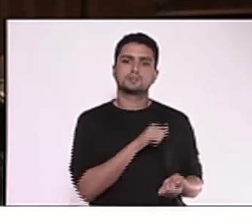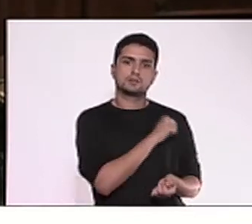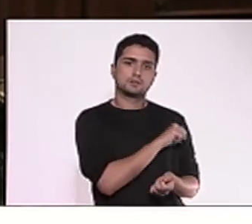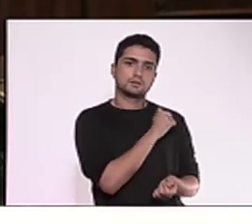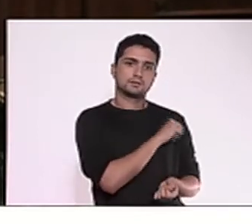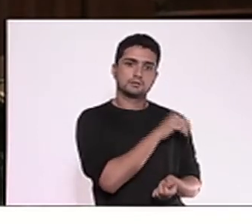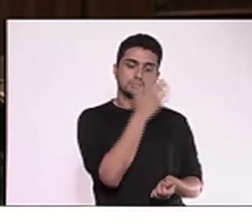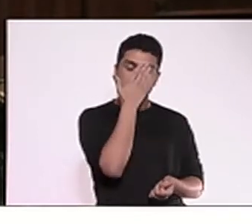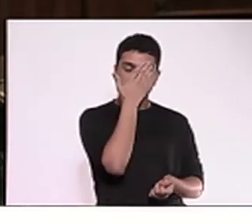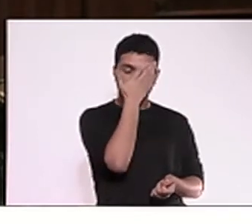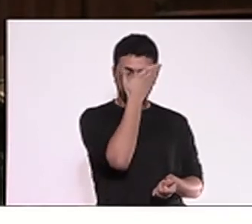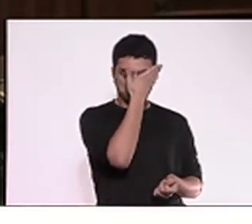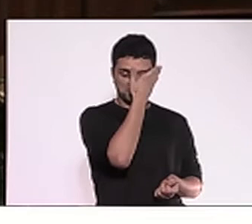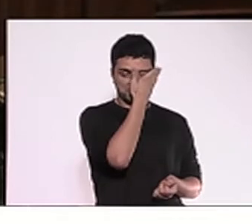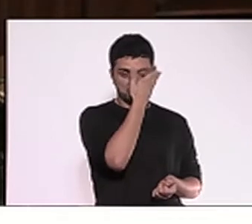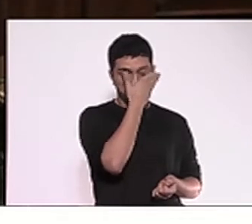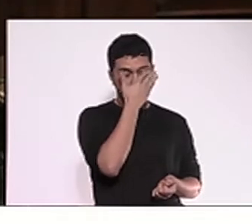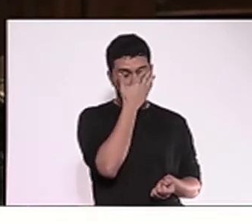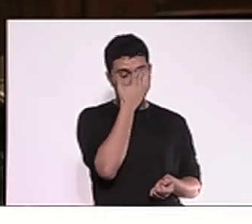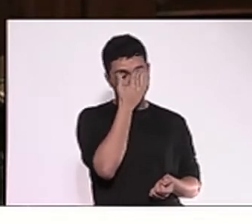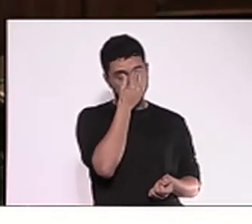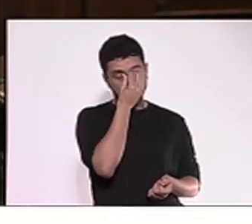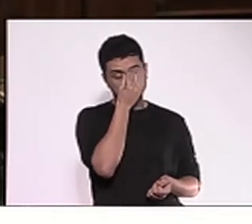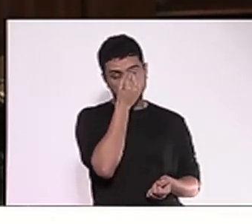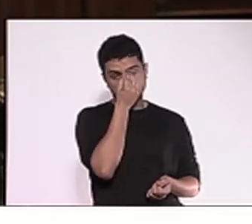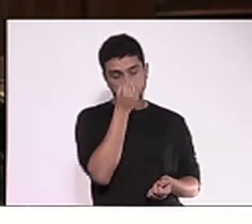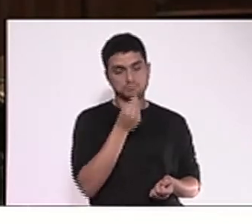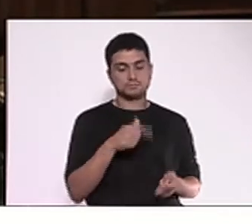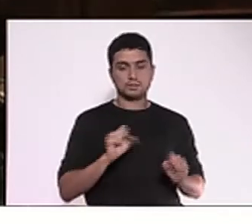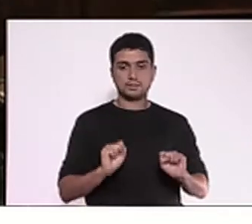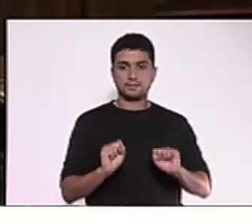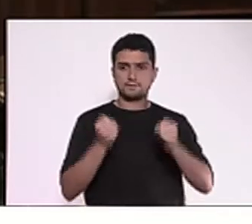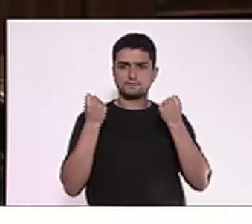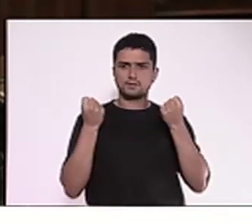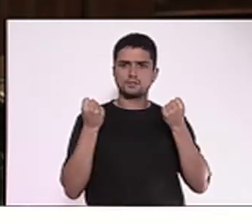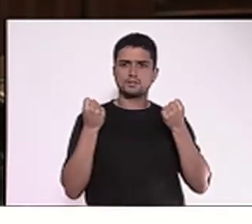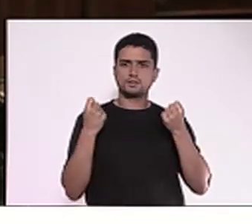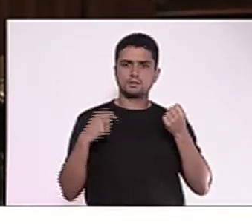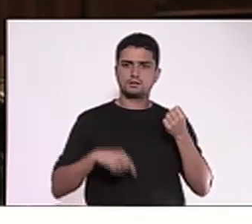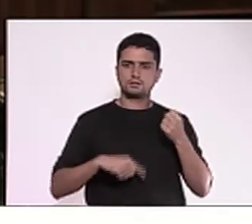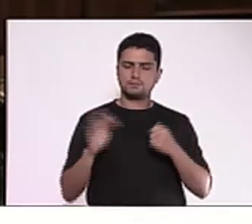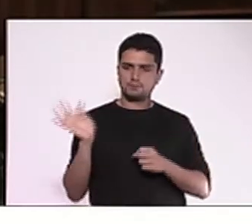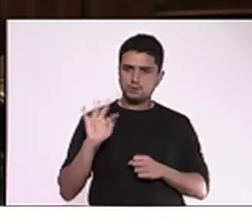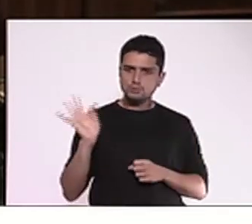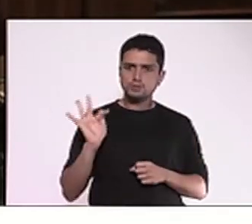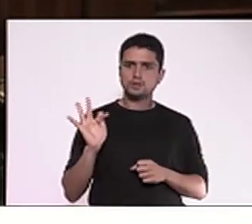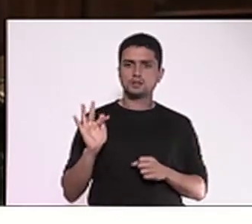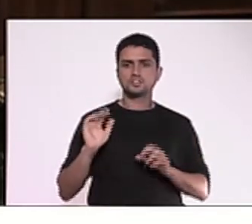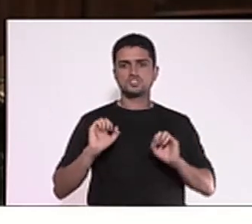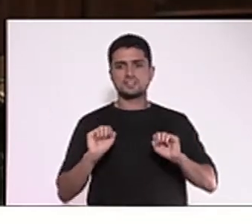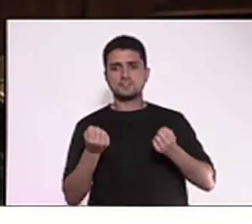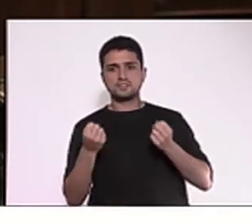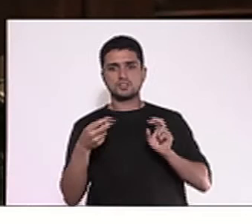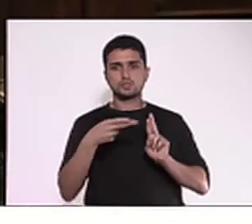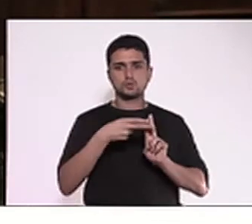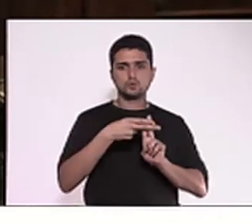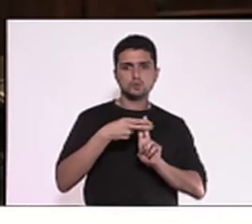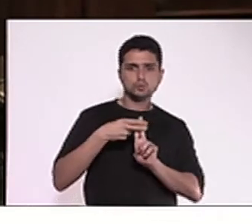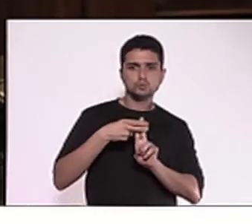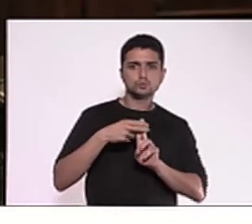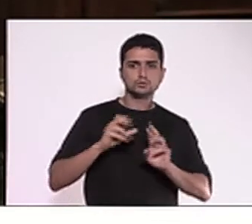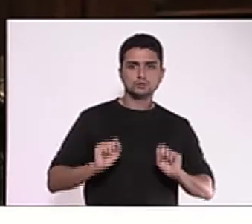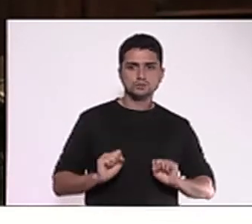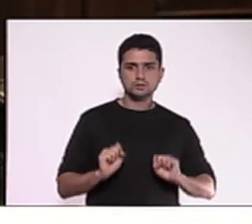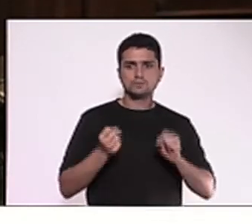hoje é defender a educação pública, defender as universidades, defender o SUS, defender políticas